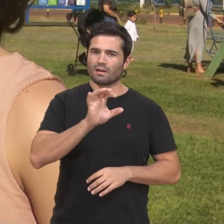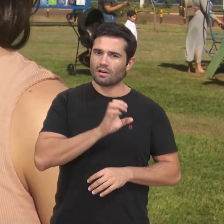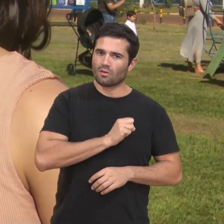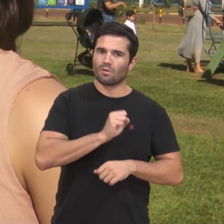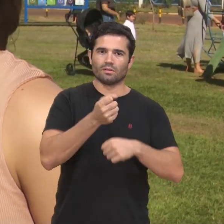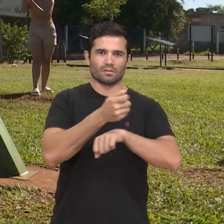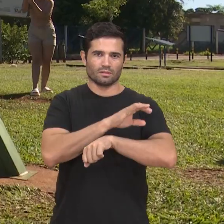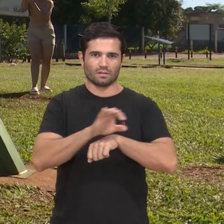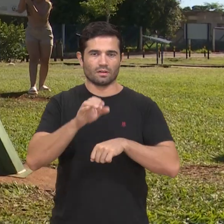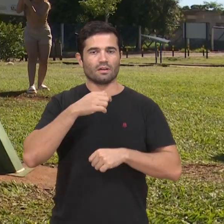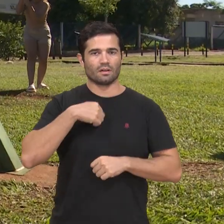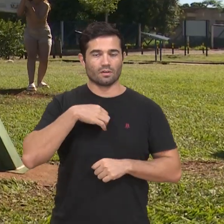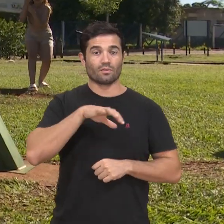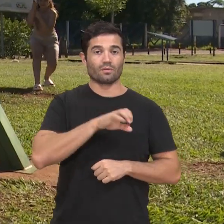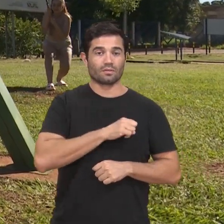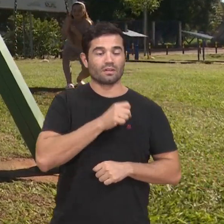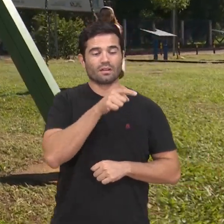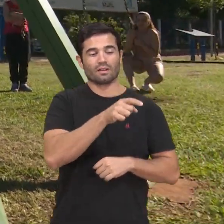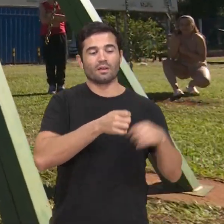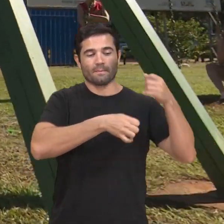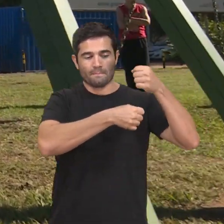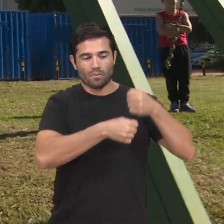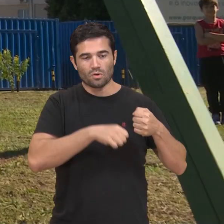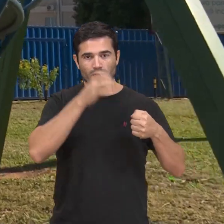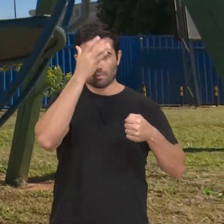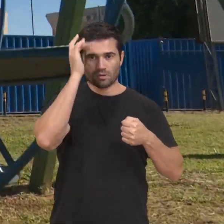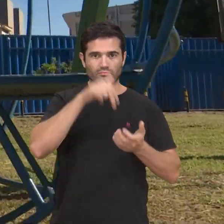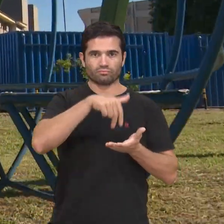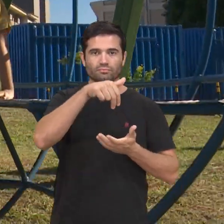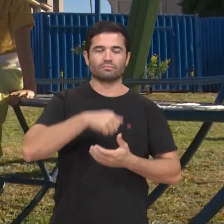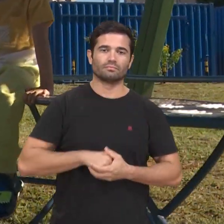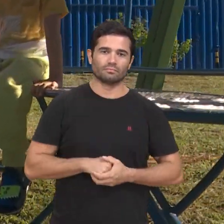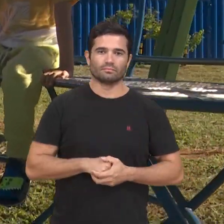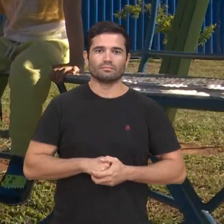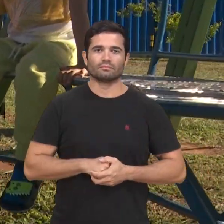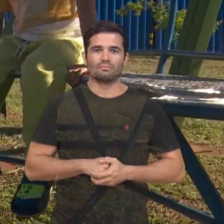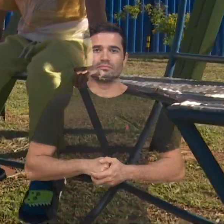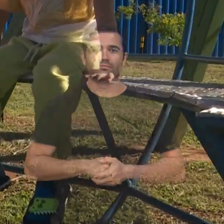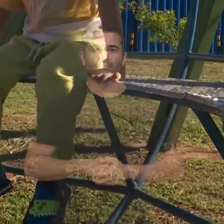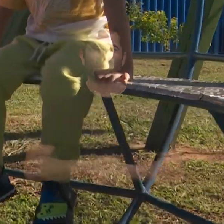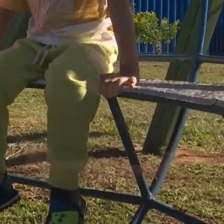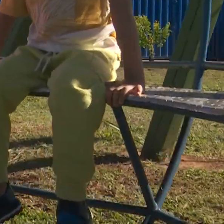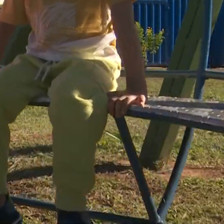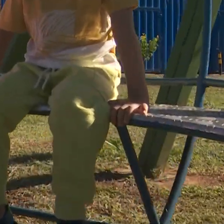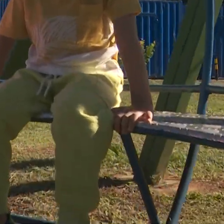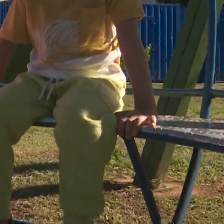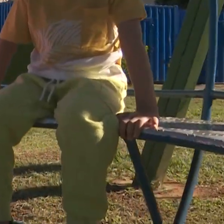amo ciência. Eu gostei daquele que você puxa a pessoa e ela ergue.